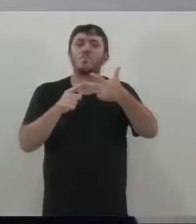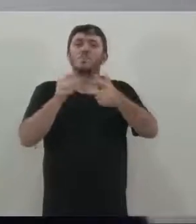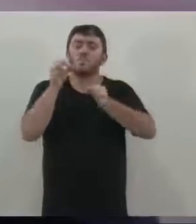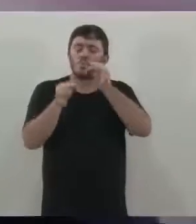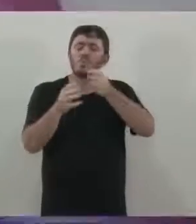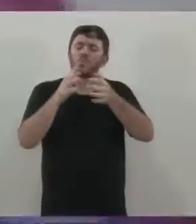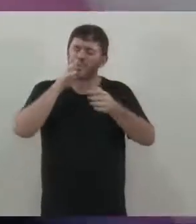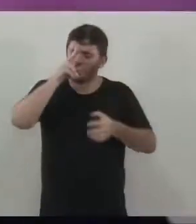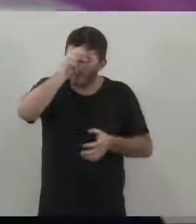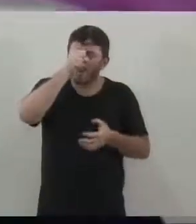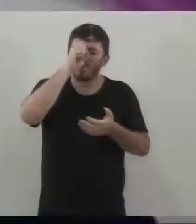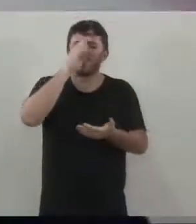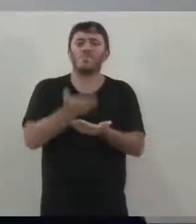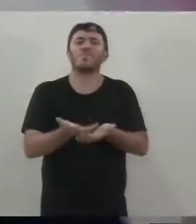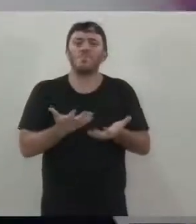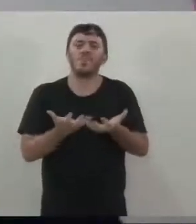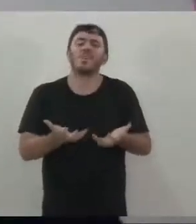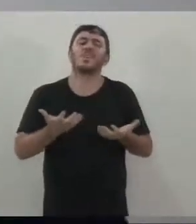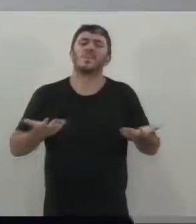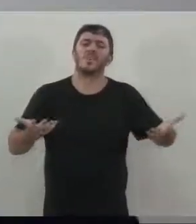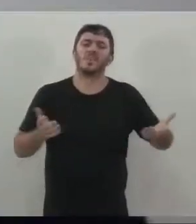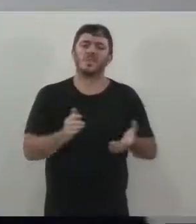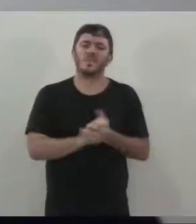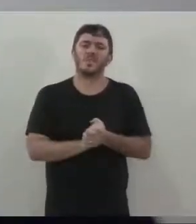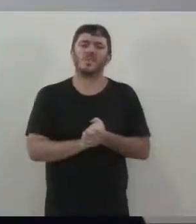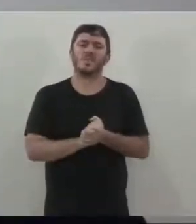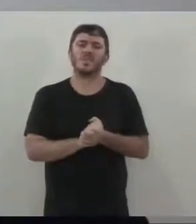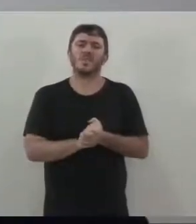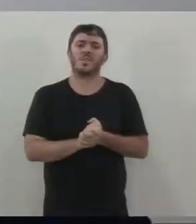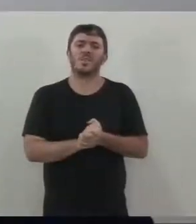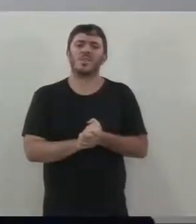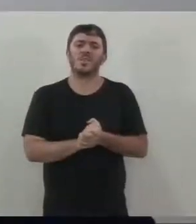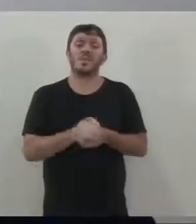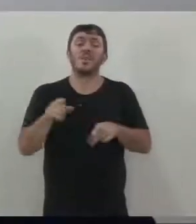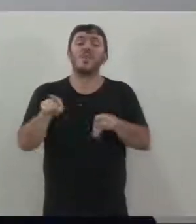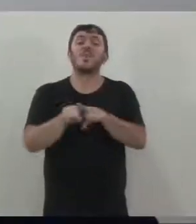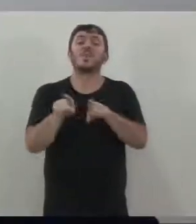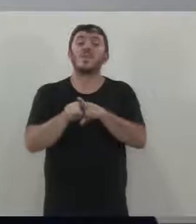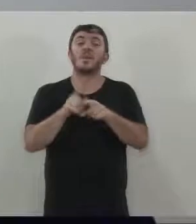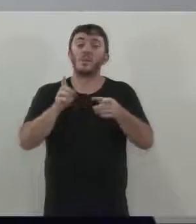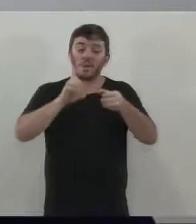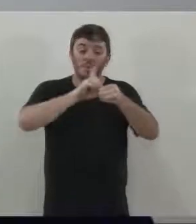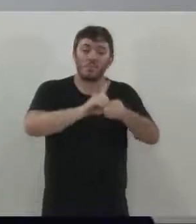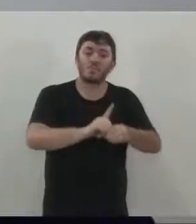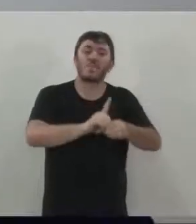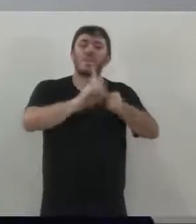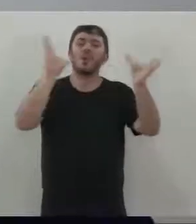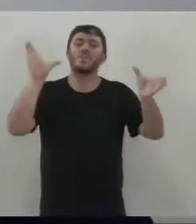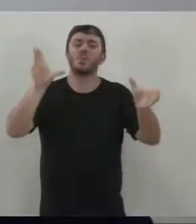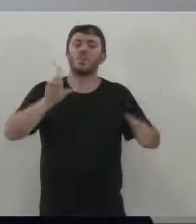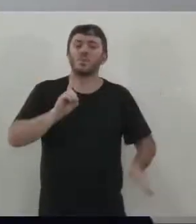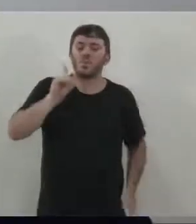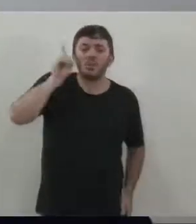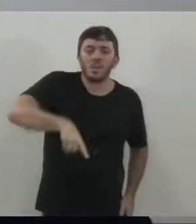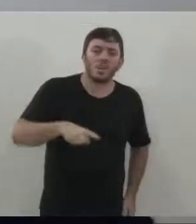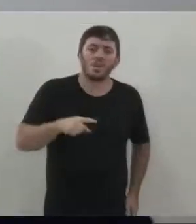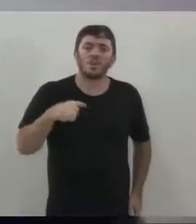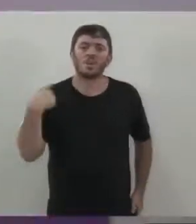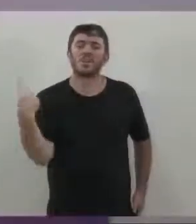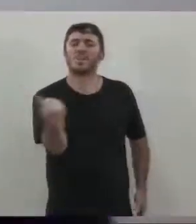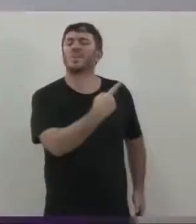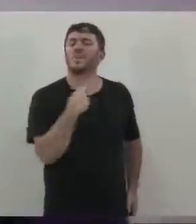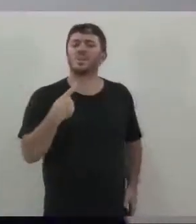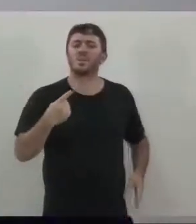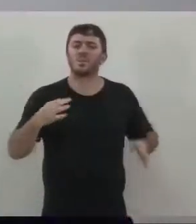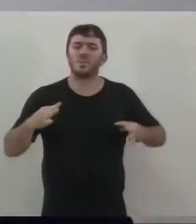acreditada, que volte a reinar no Estado democrático o direito de todos de exercerem cada